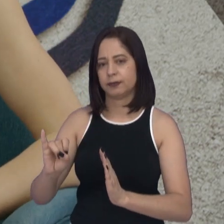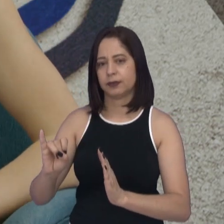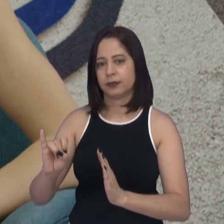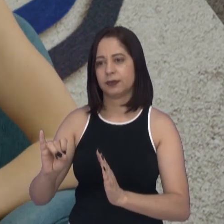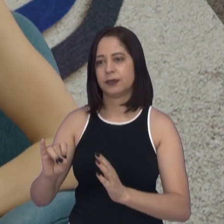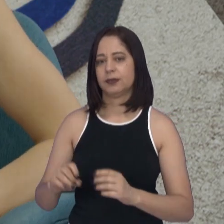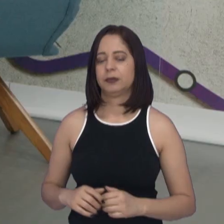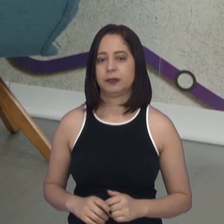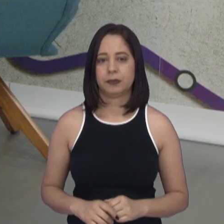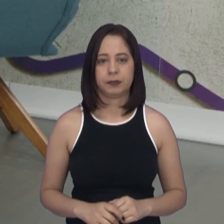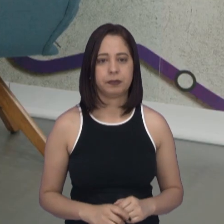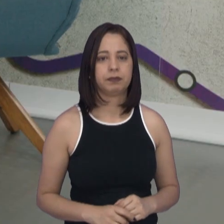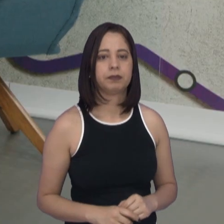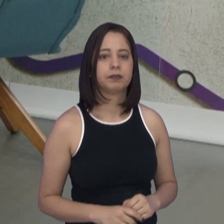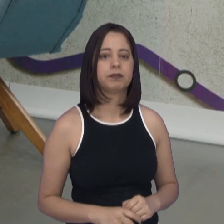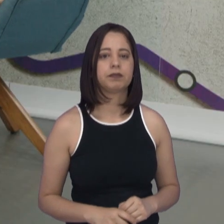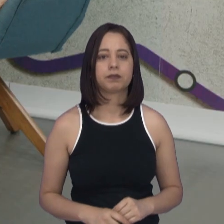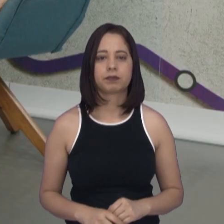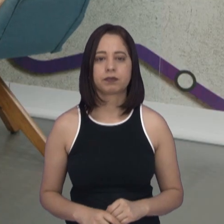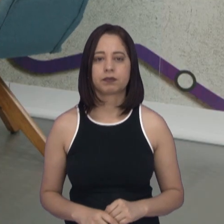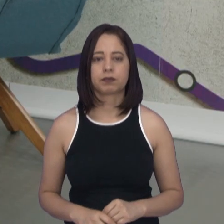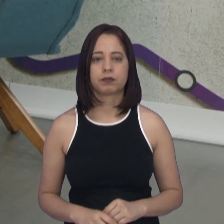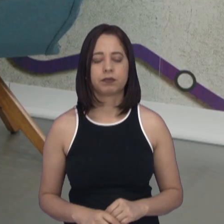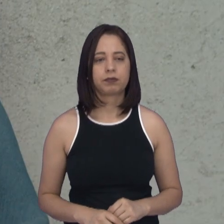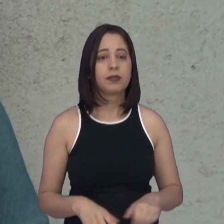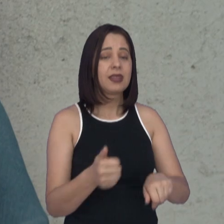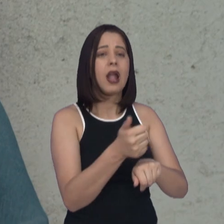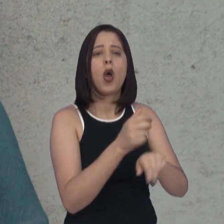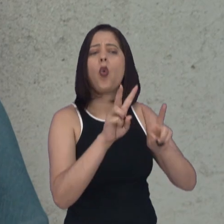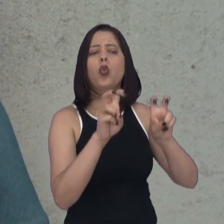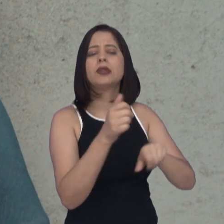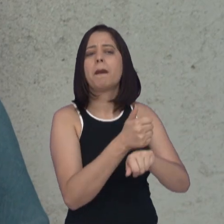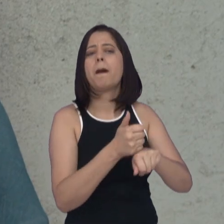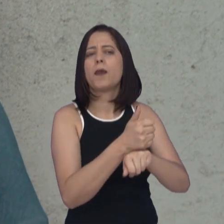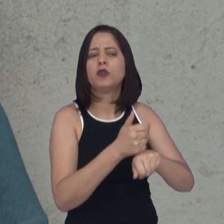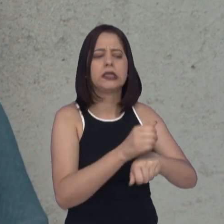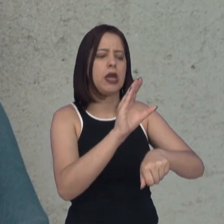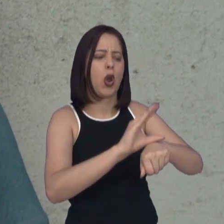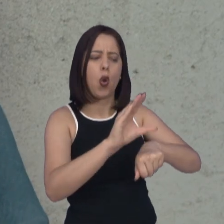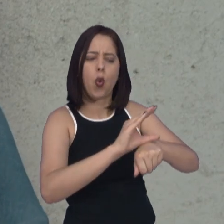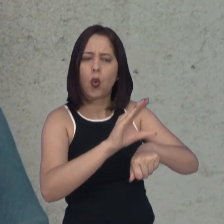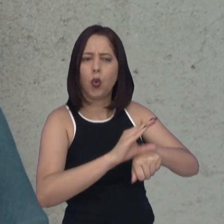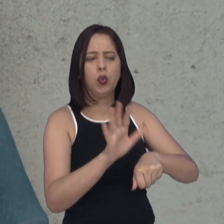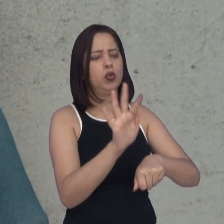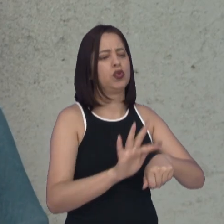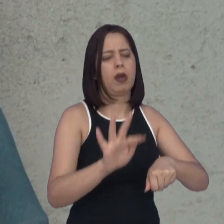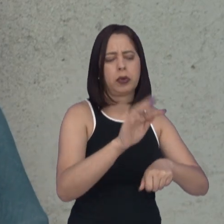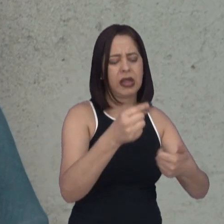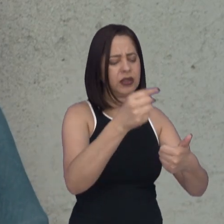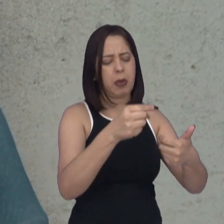para a pessoa física, né? Legal. E em relação à profissão, cursos, né,